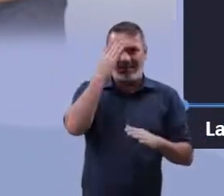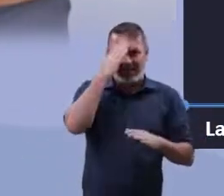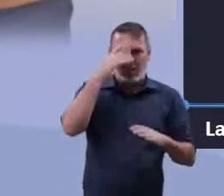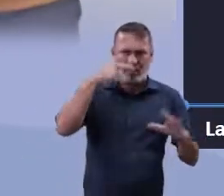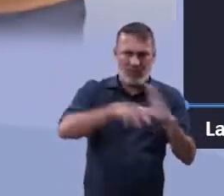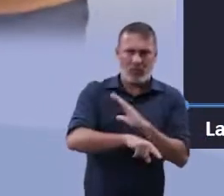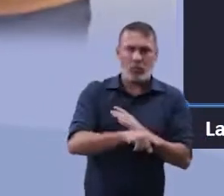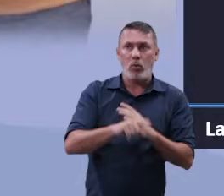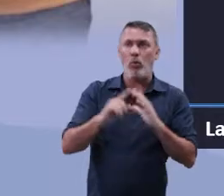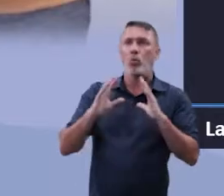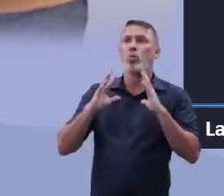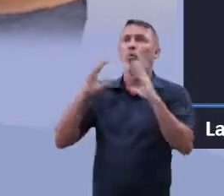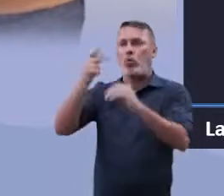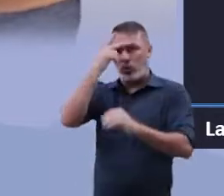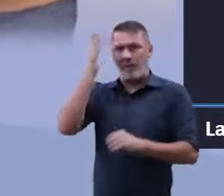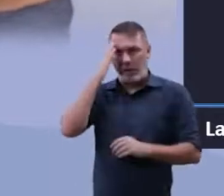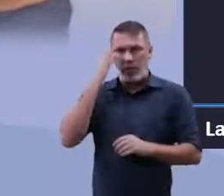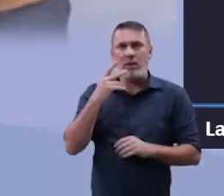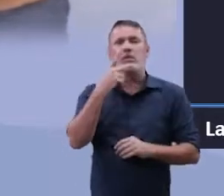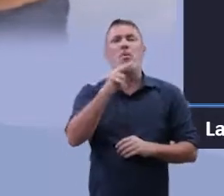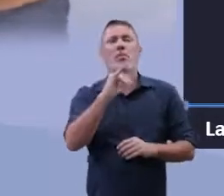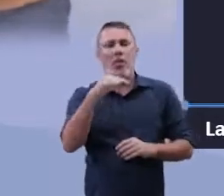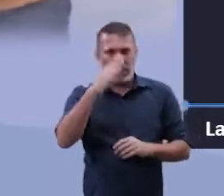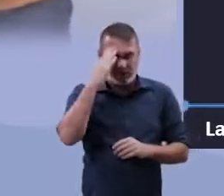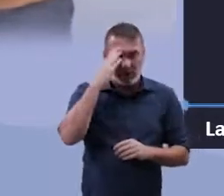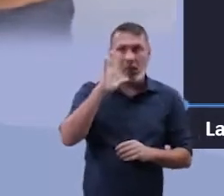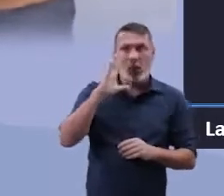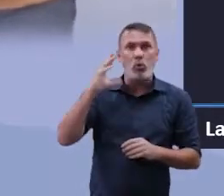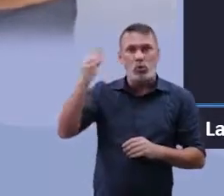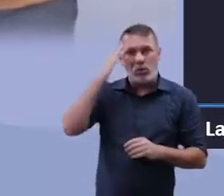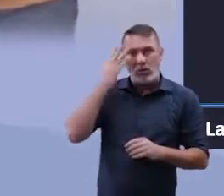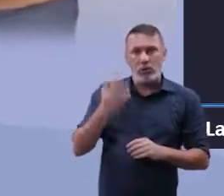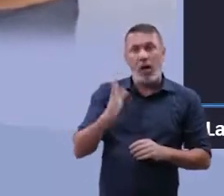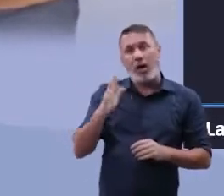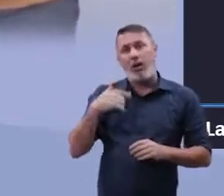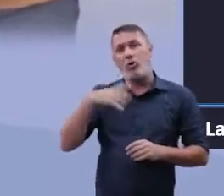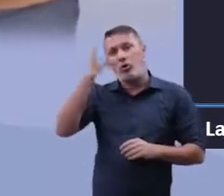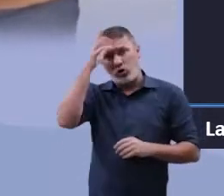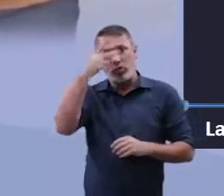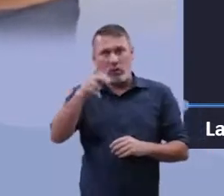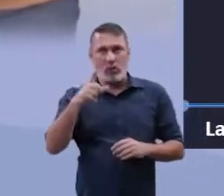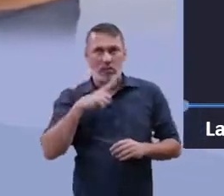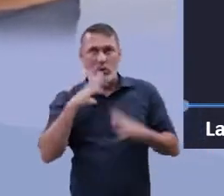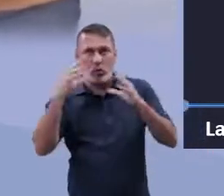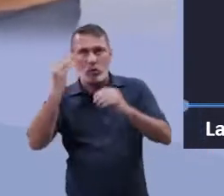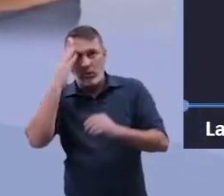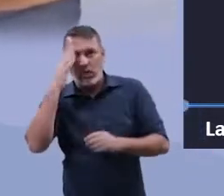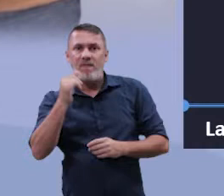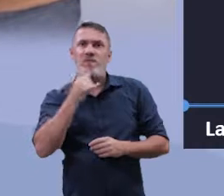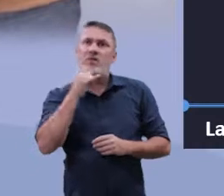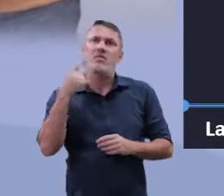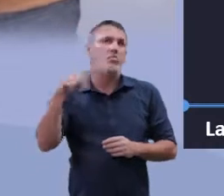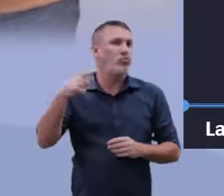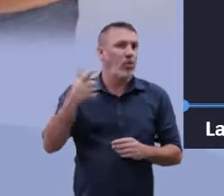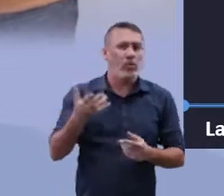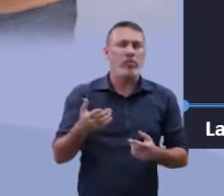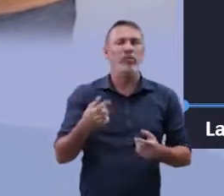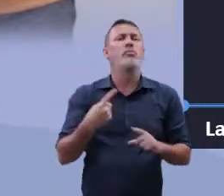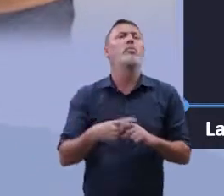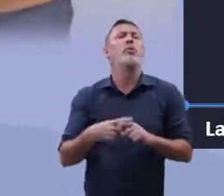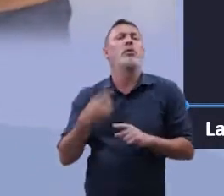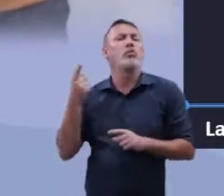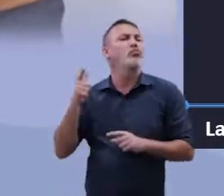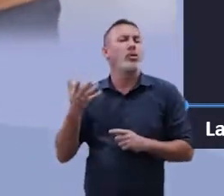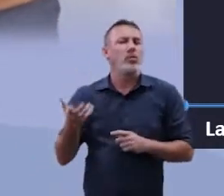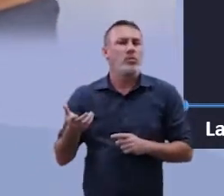todo mundo sabe? Ah, meus pais sabem, mas todos. Ah, eu tenho uma tia que infelizmente não tem. Mas